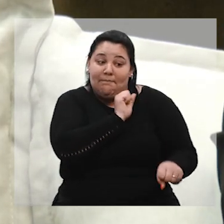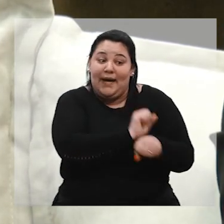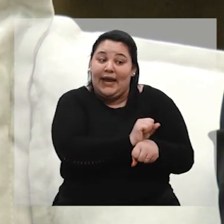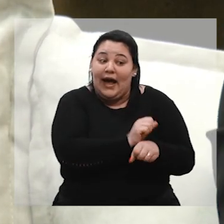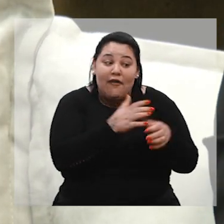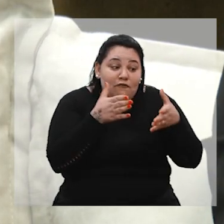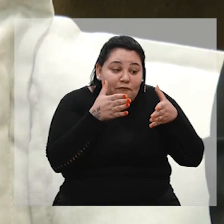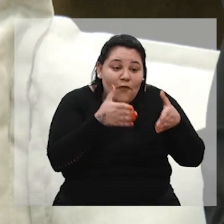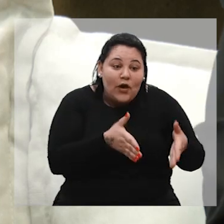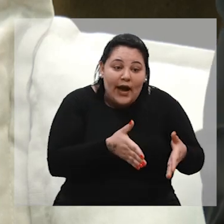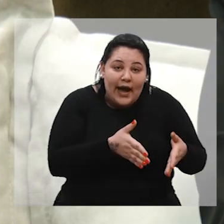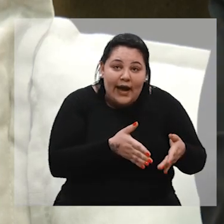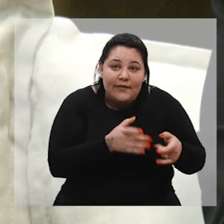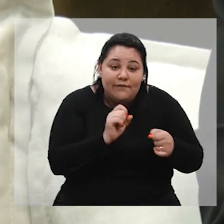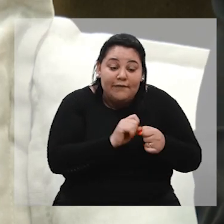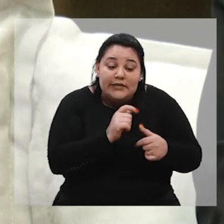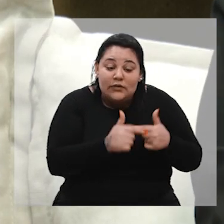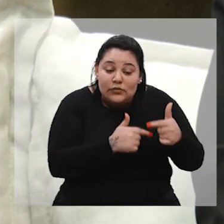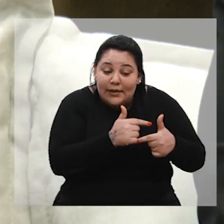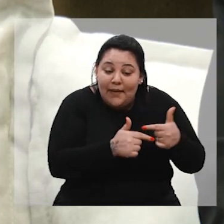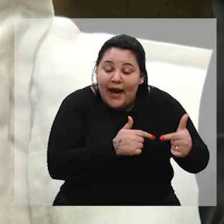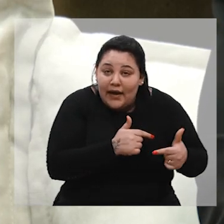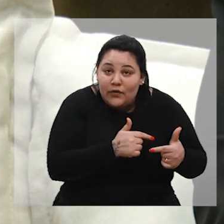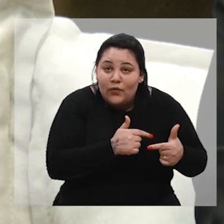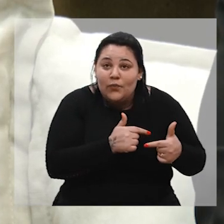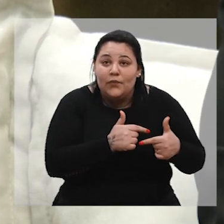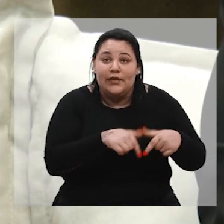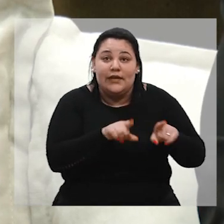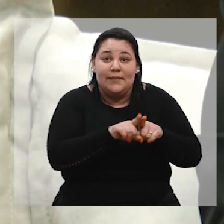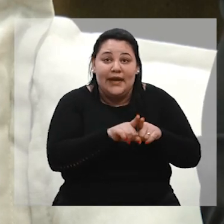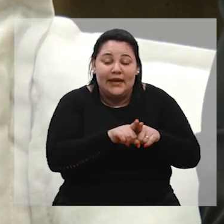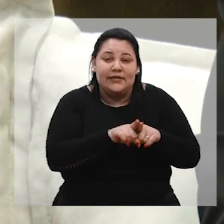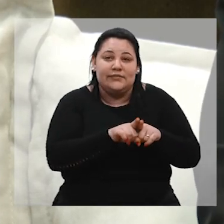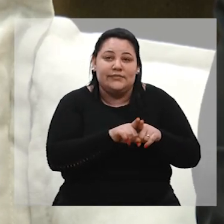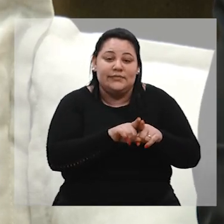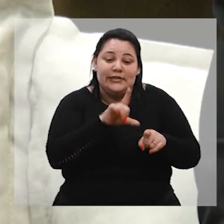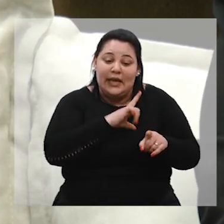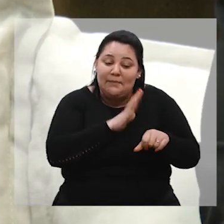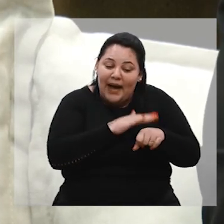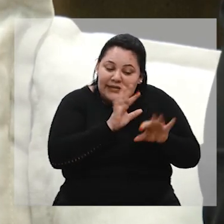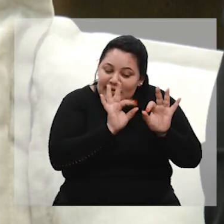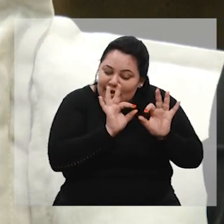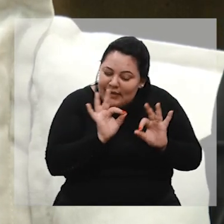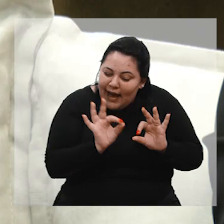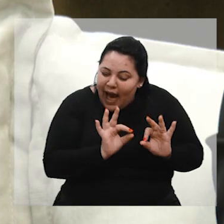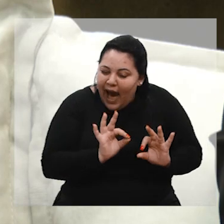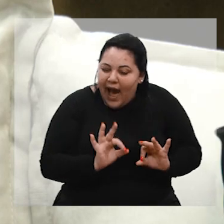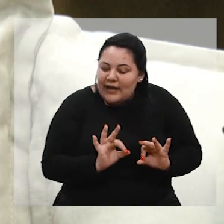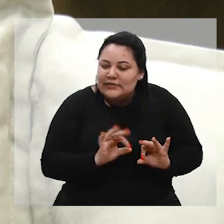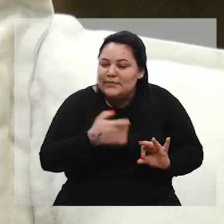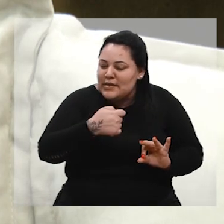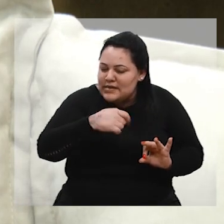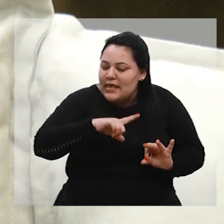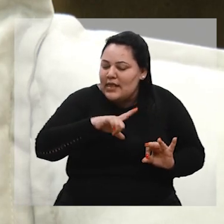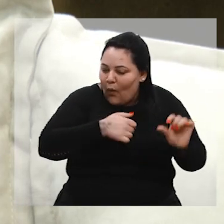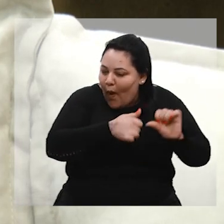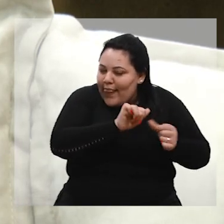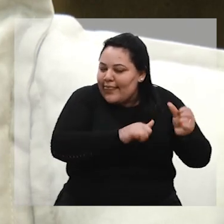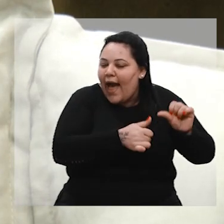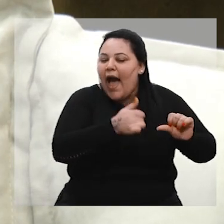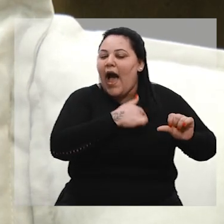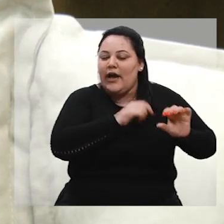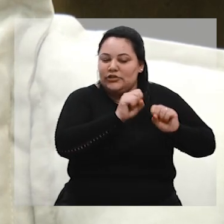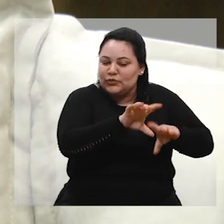né? Eles precisam realmente parar, se concentrar, fazer uma produção, né,